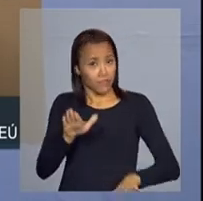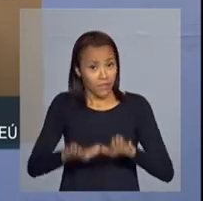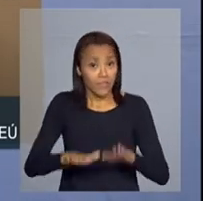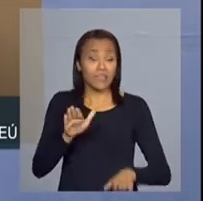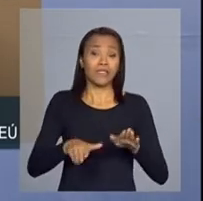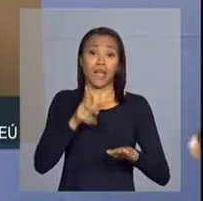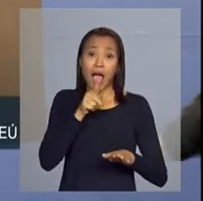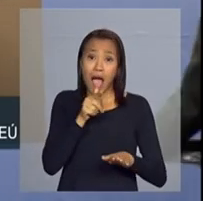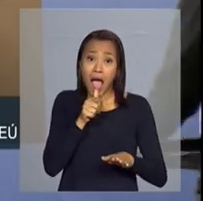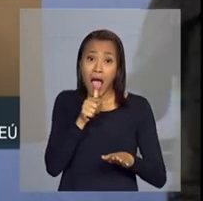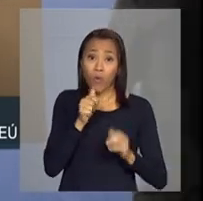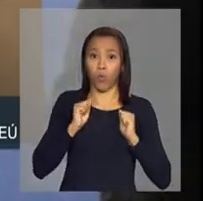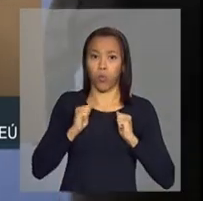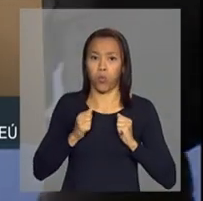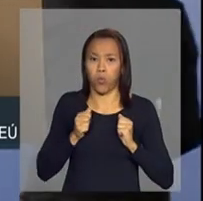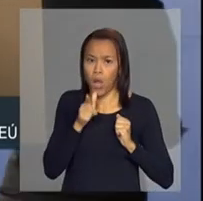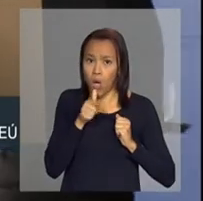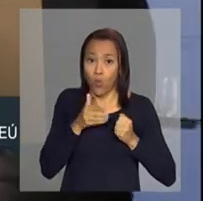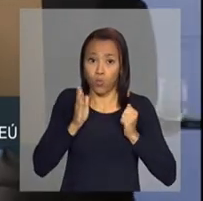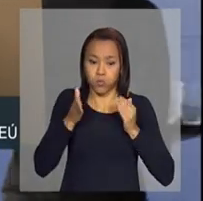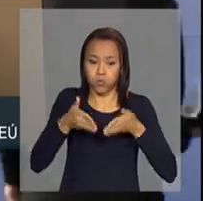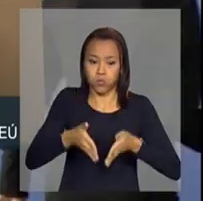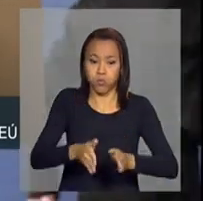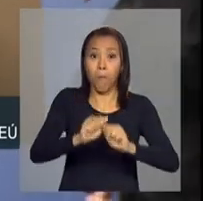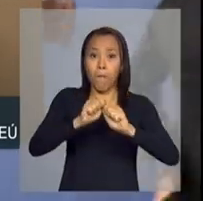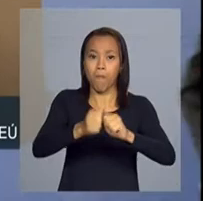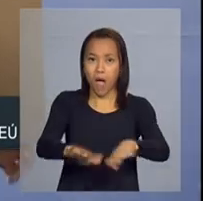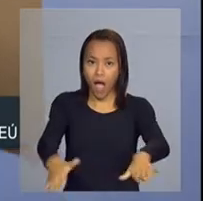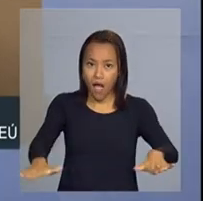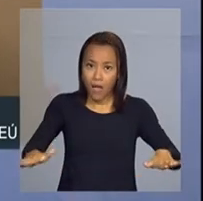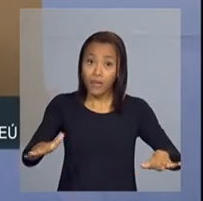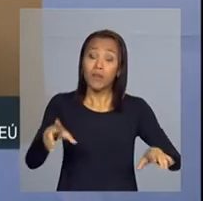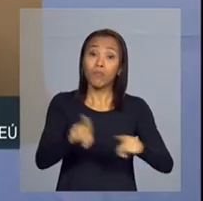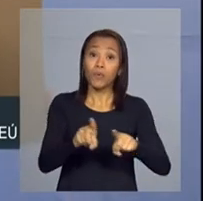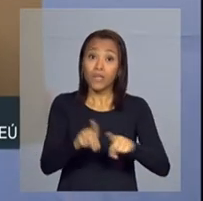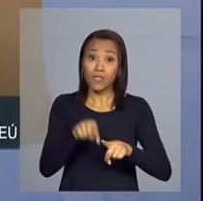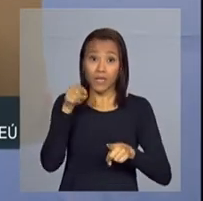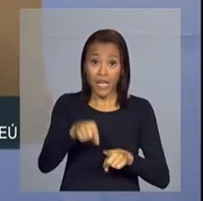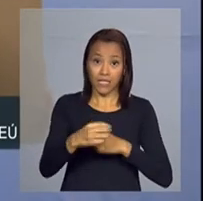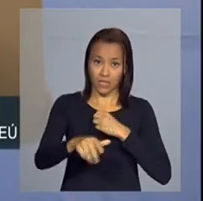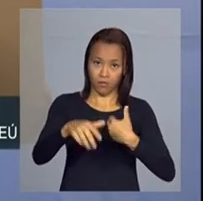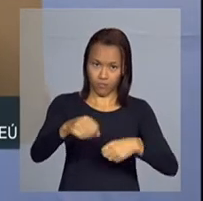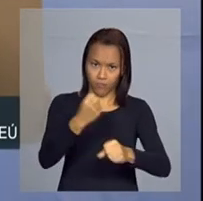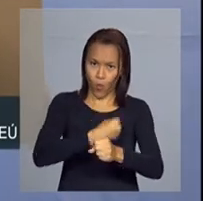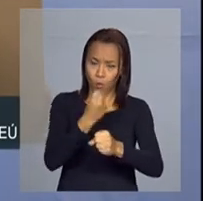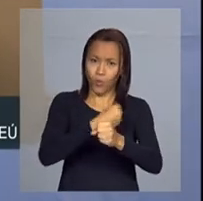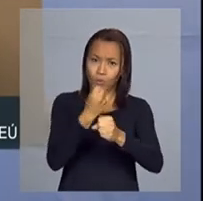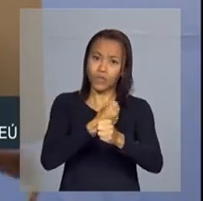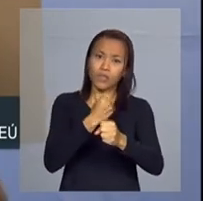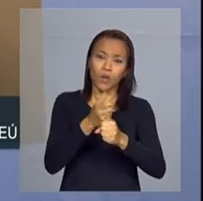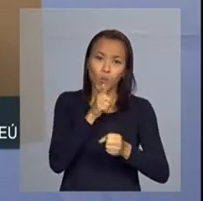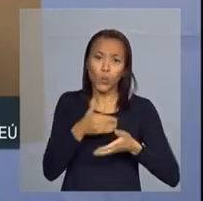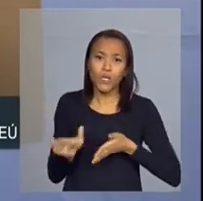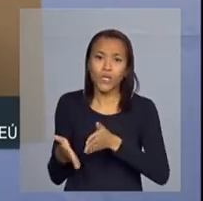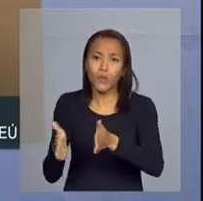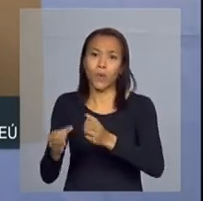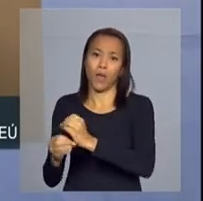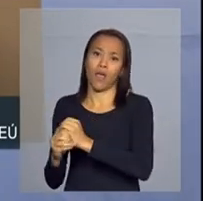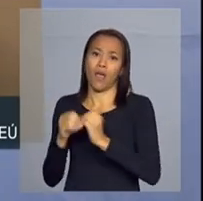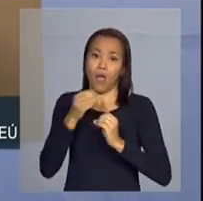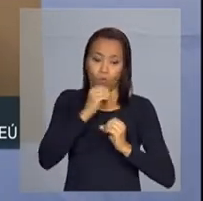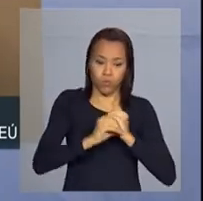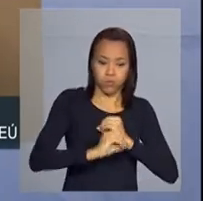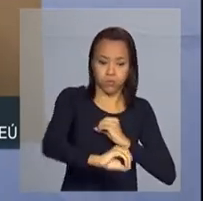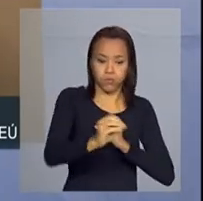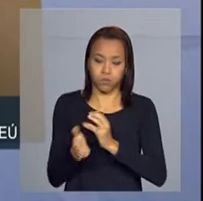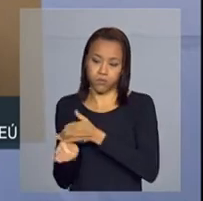água corre para o mar, e é por isso que a obra da transposição está sendo feita, para que se possa tirar a